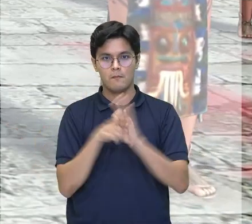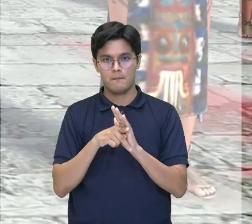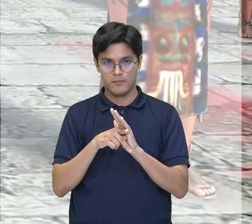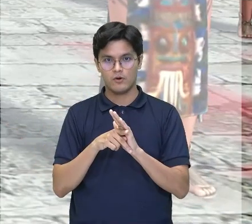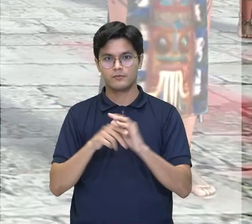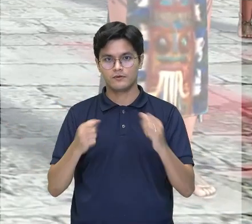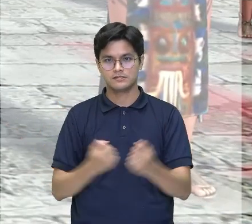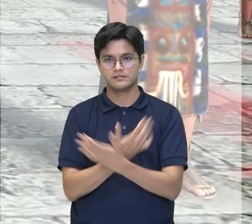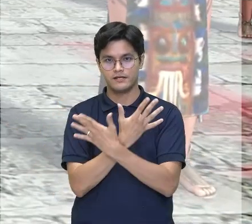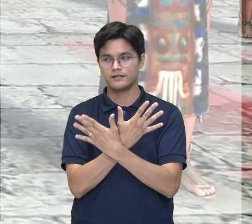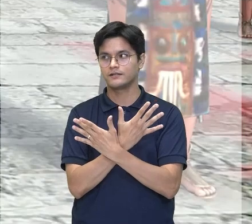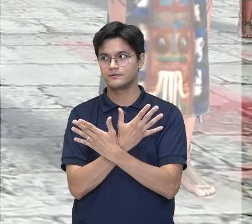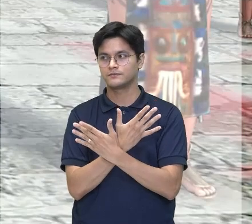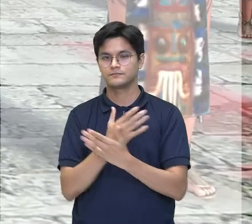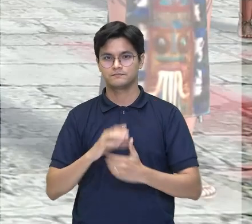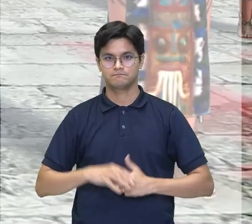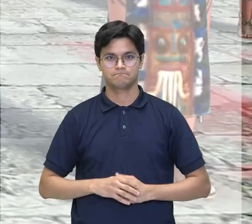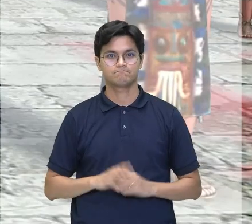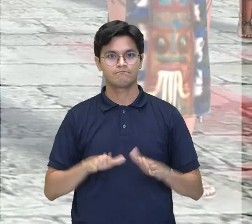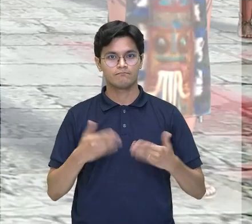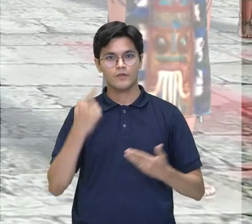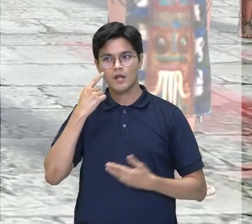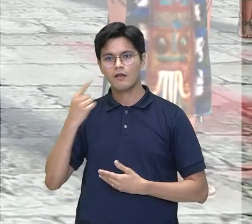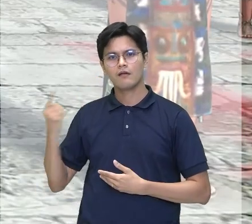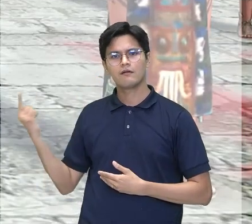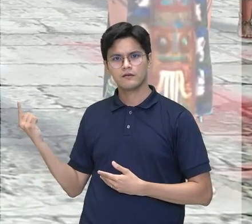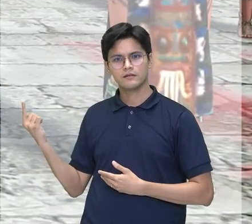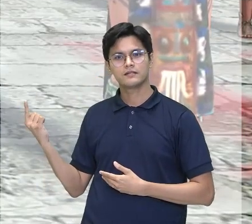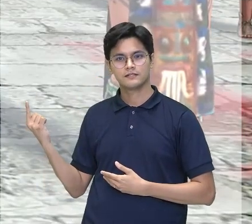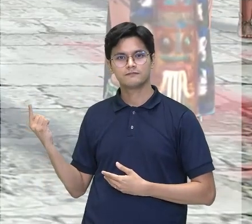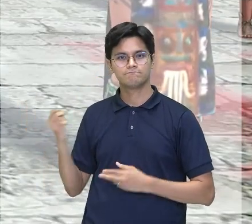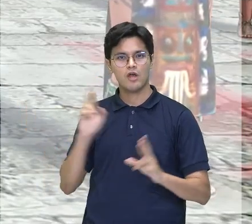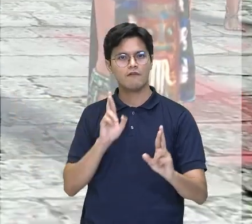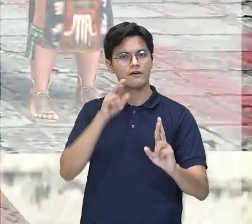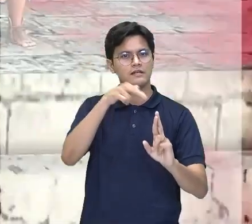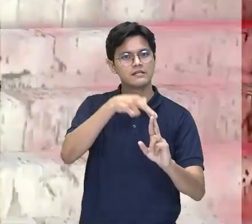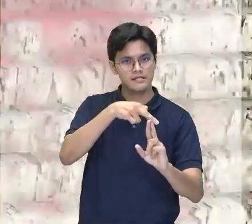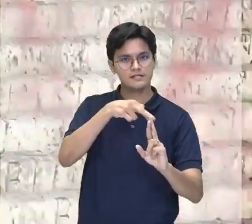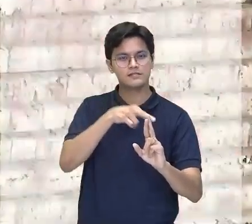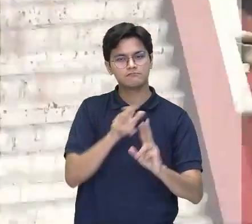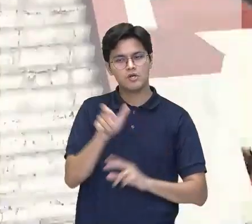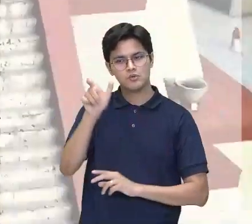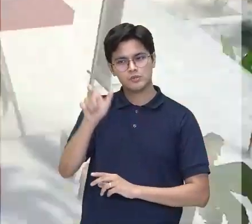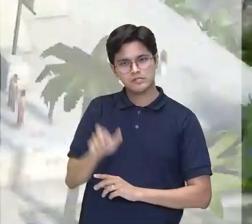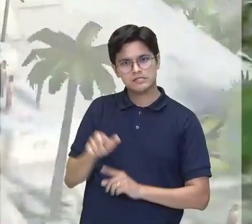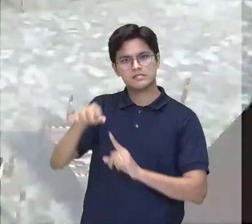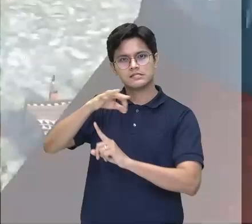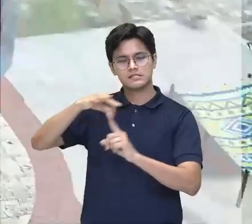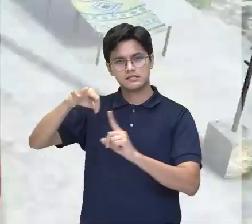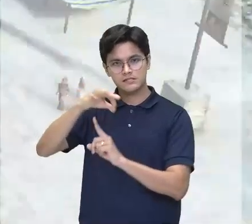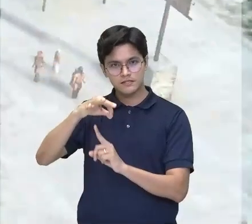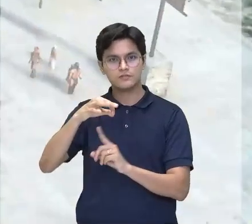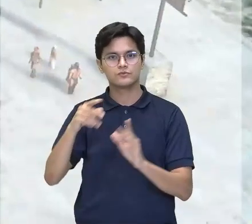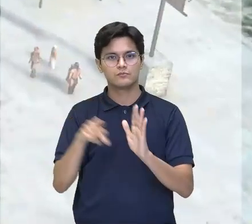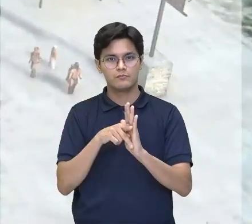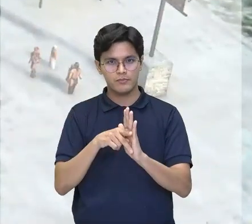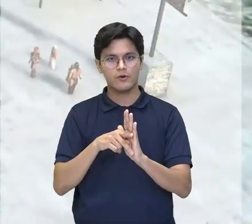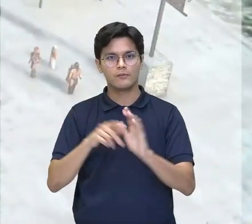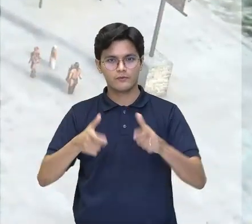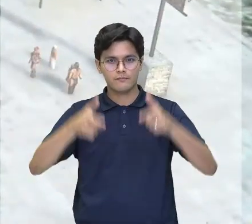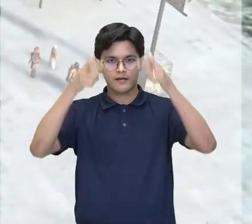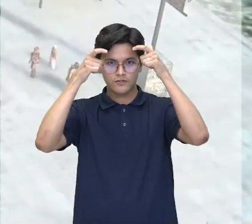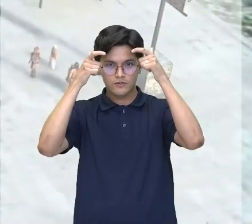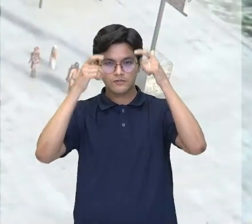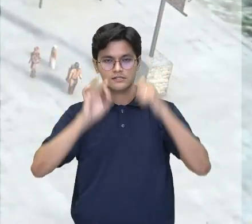que fazem referência ao ser sagrado do imperador. Temos o templo religioso, que vocês